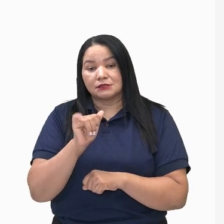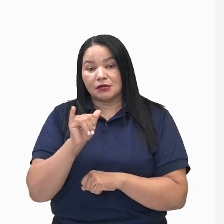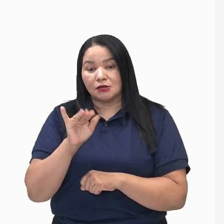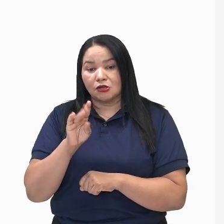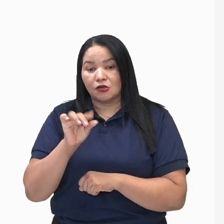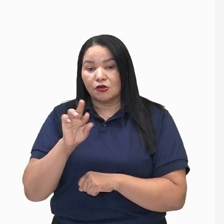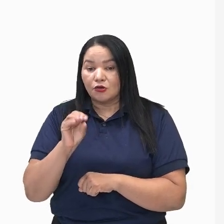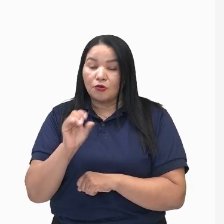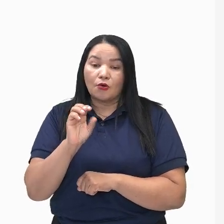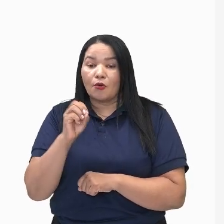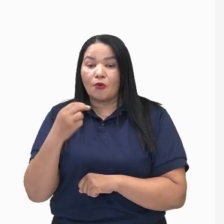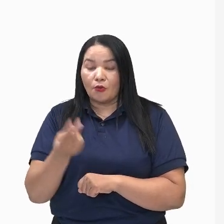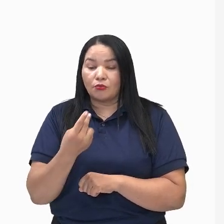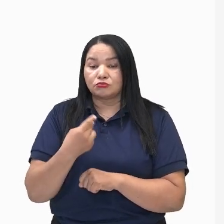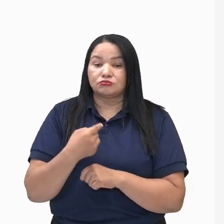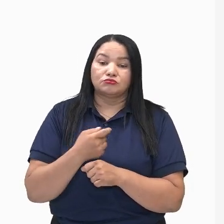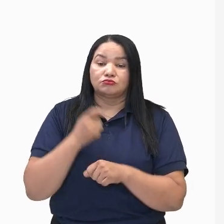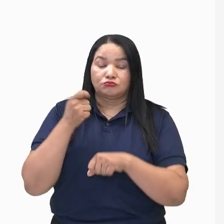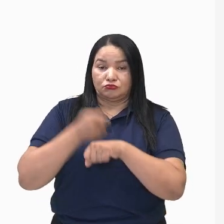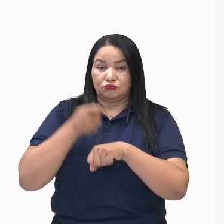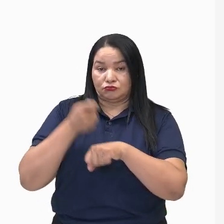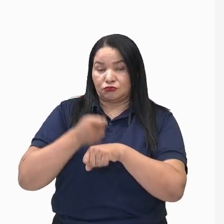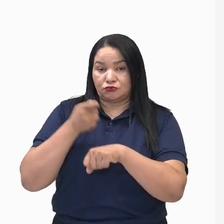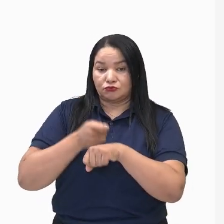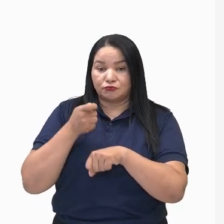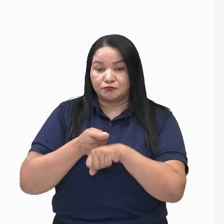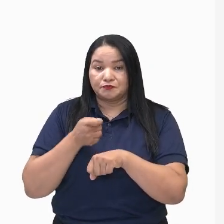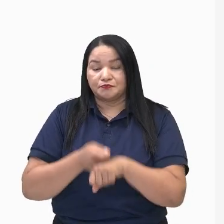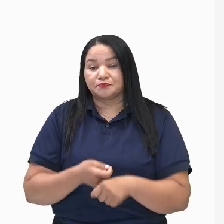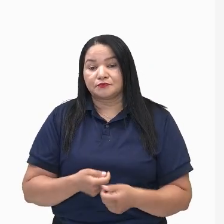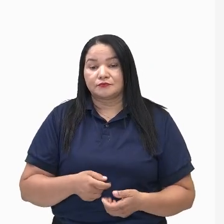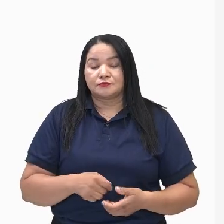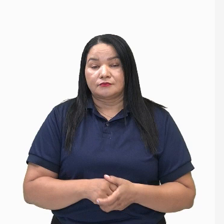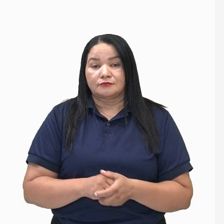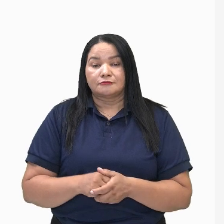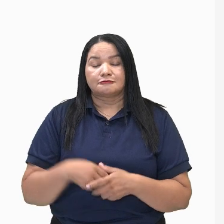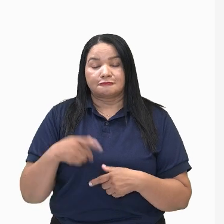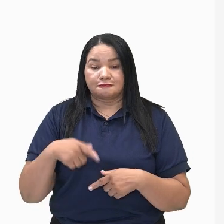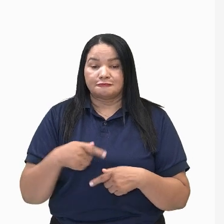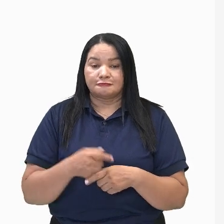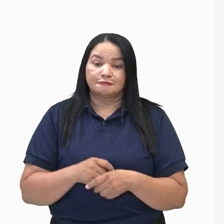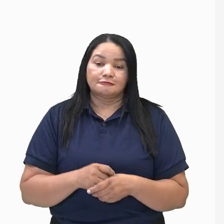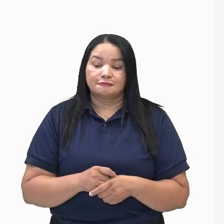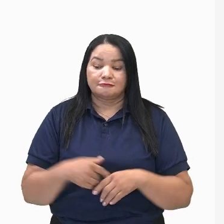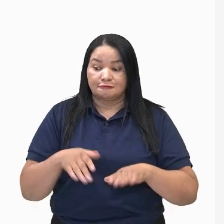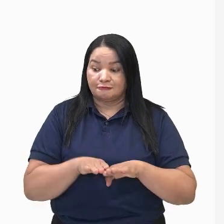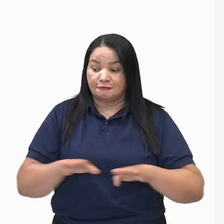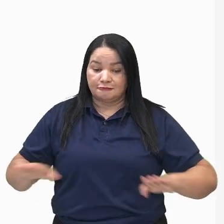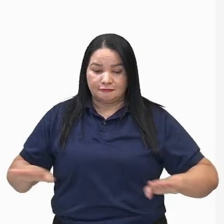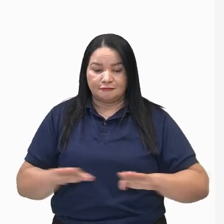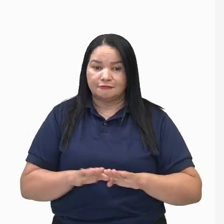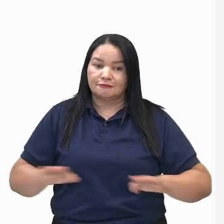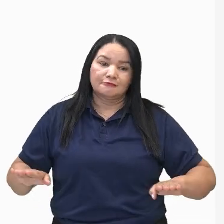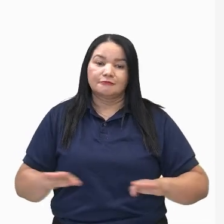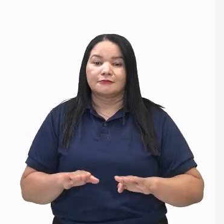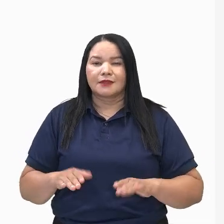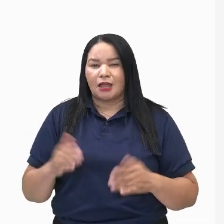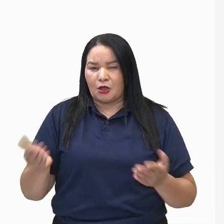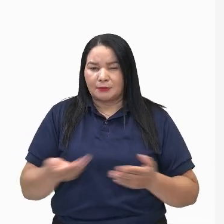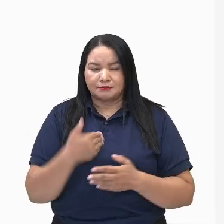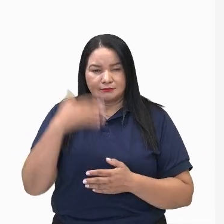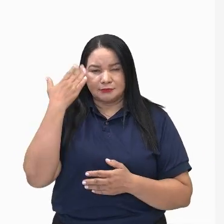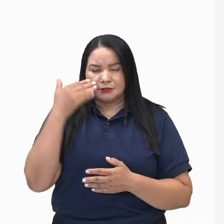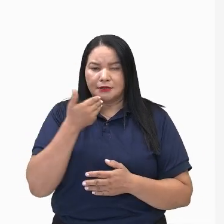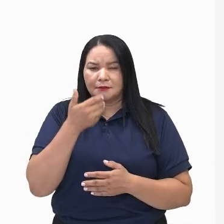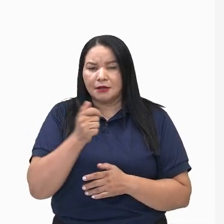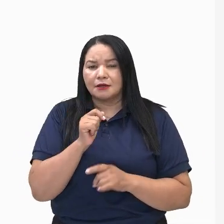piso ali que a gente chama de duro, né? A textura dura do piso. Para a gente entender um pouco melhor